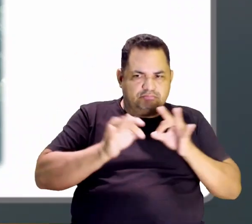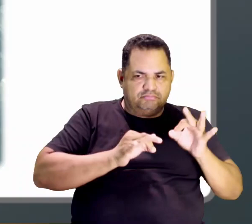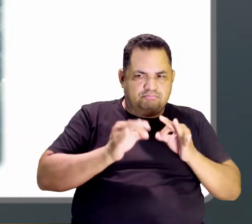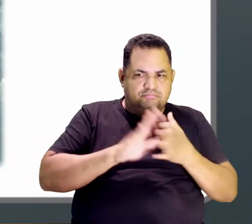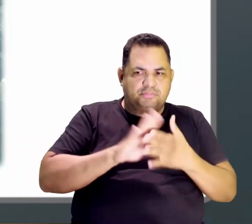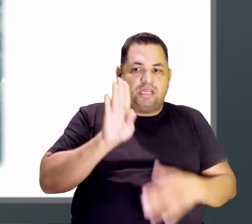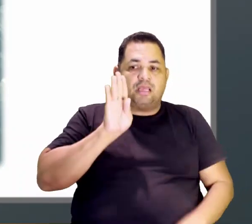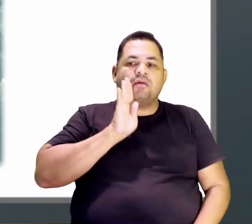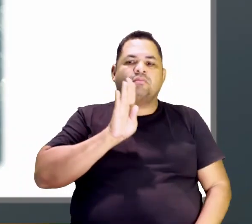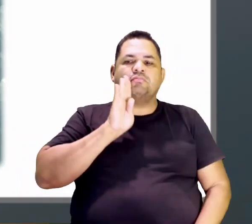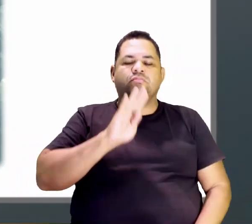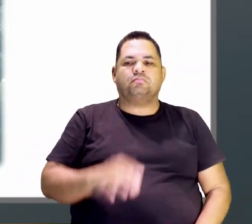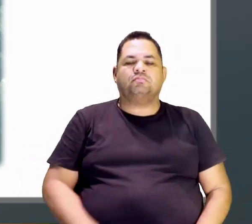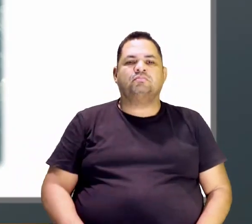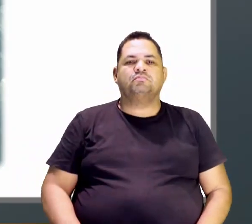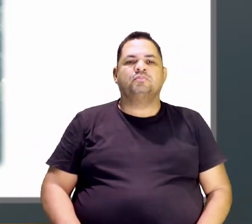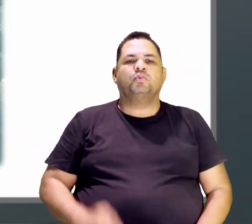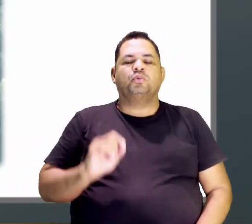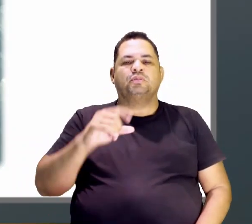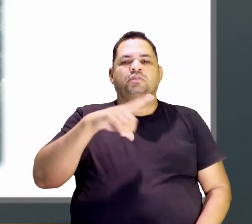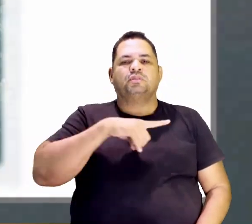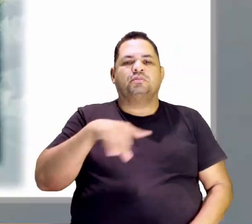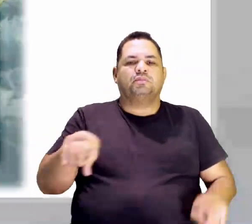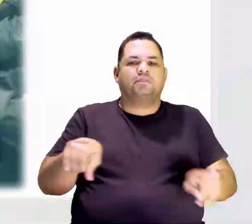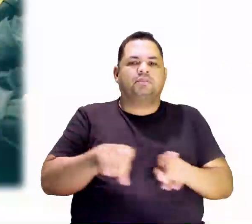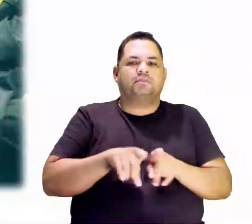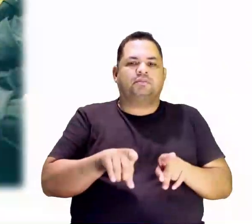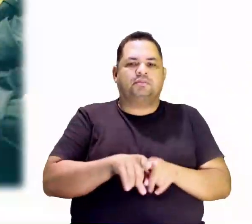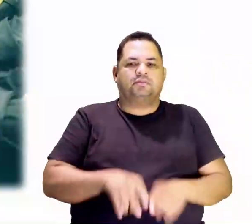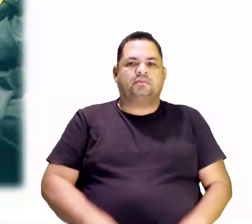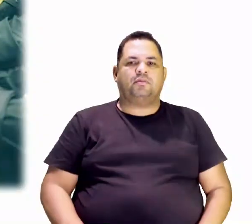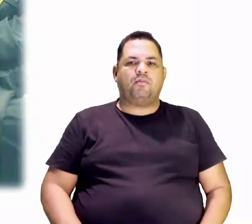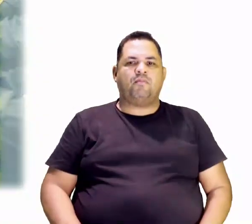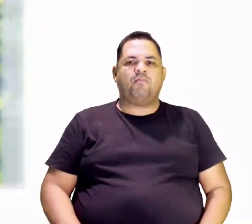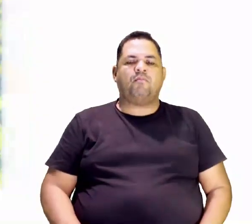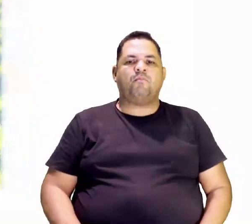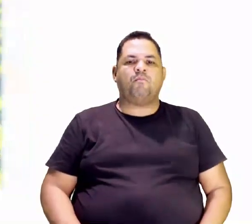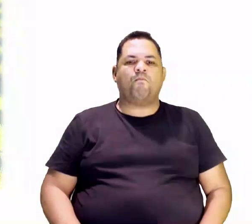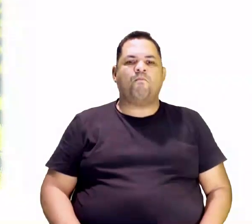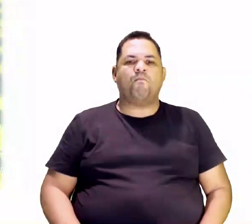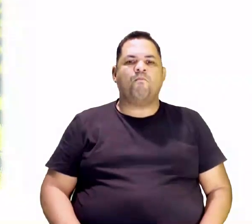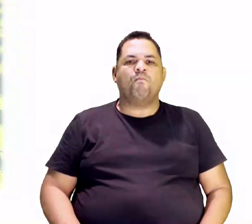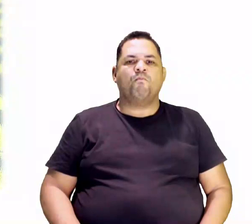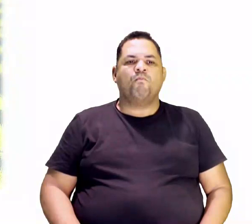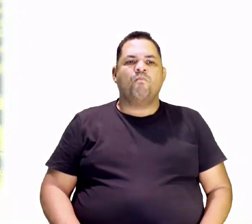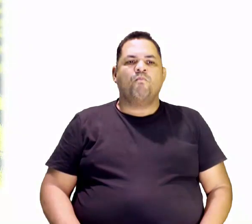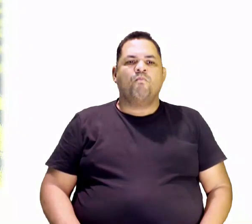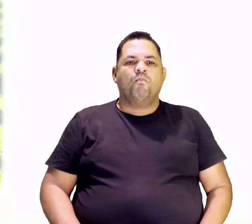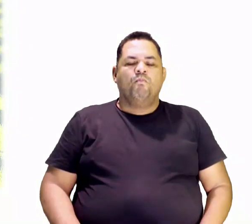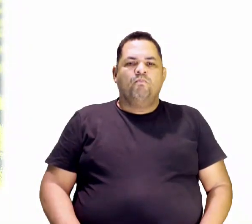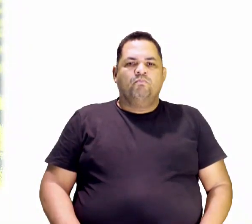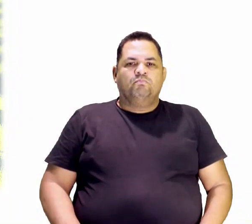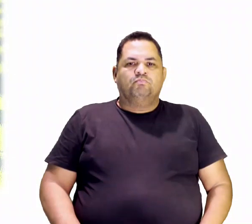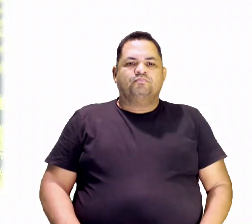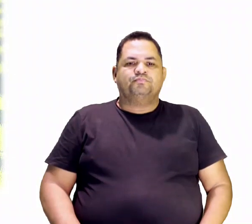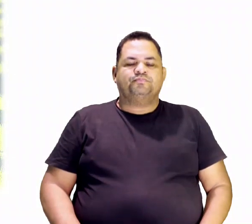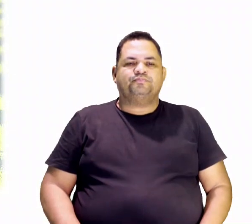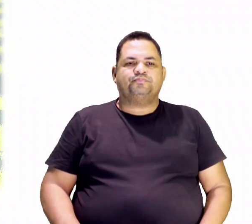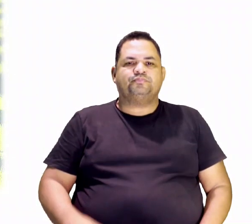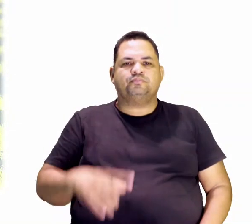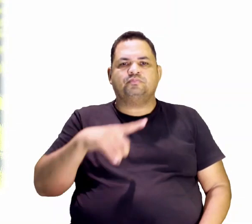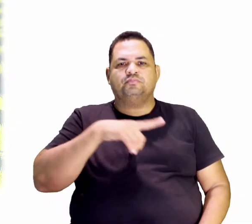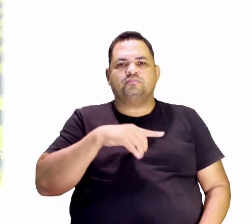bacana, né? E o que mais que tem, prof? Dá uma olhada no slide, olha só. E aí também tem a questão